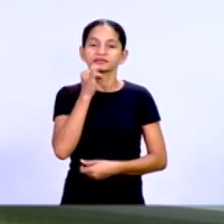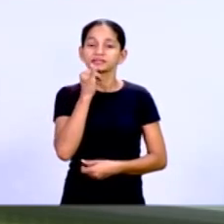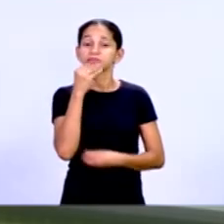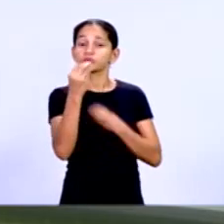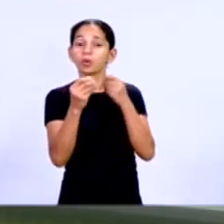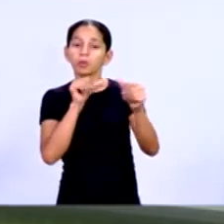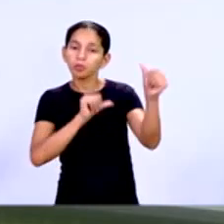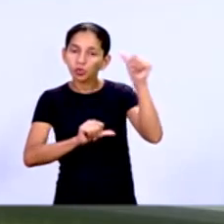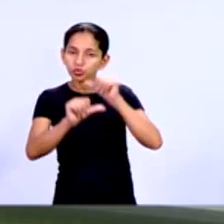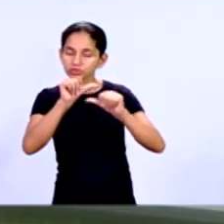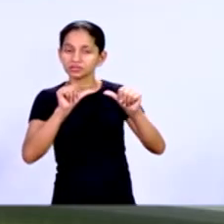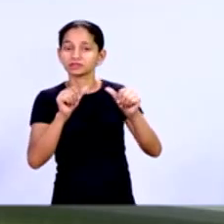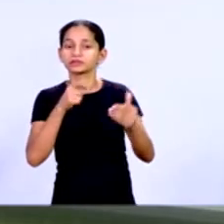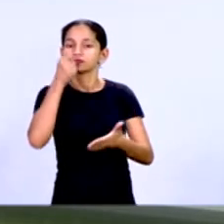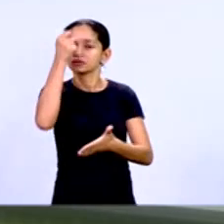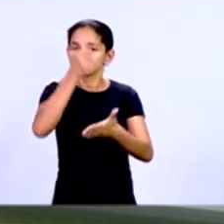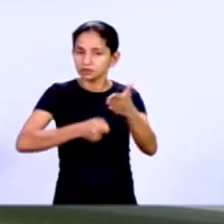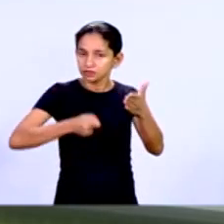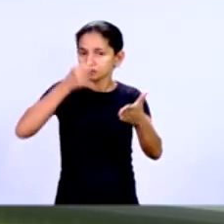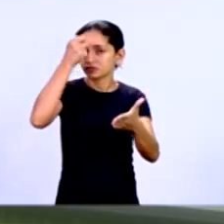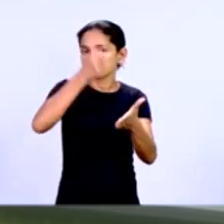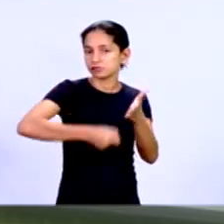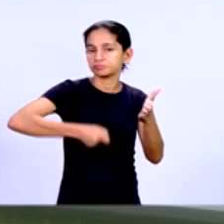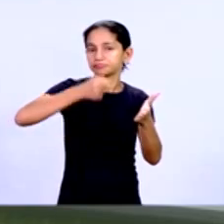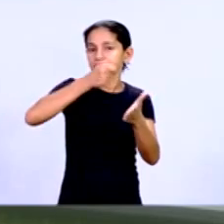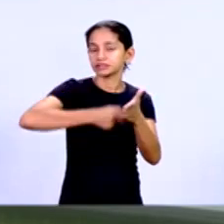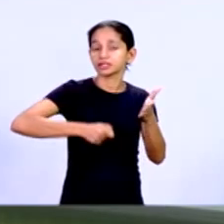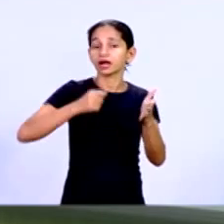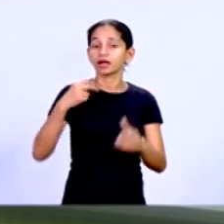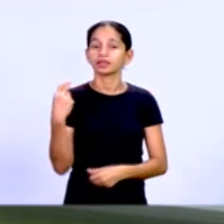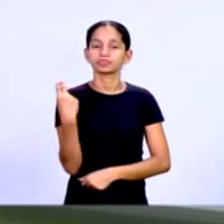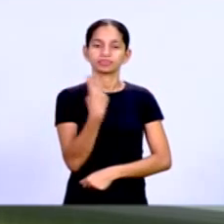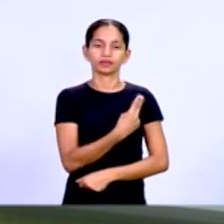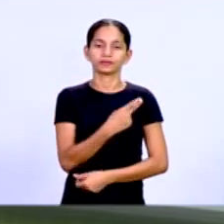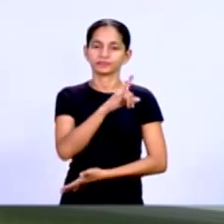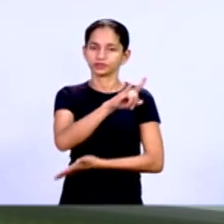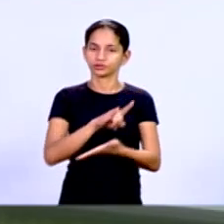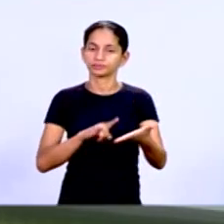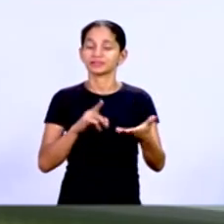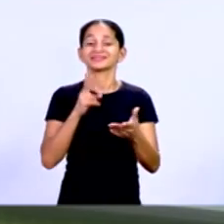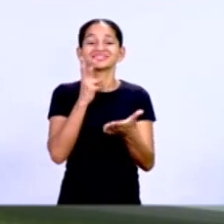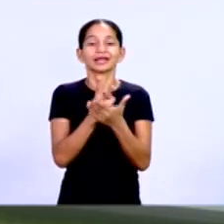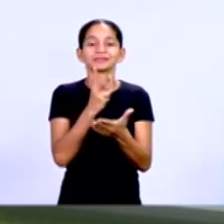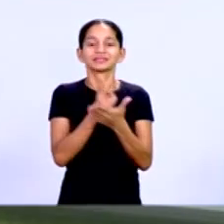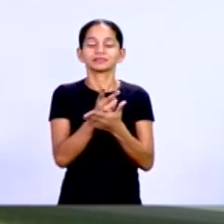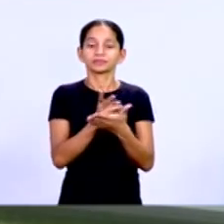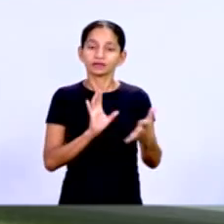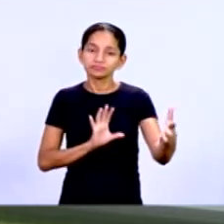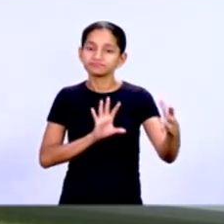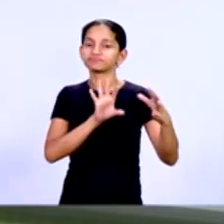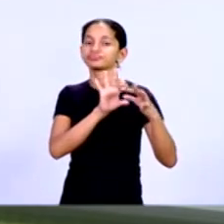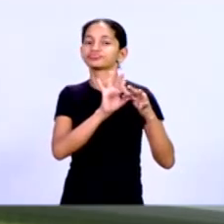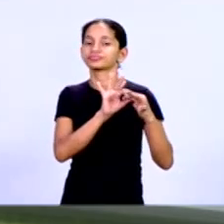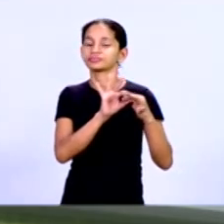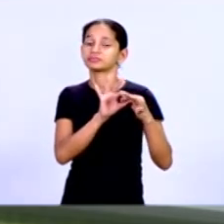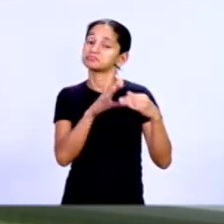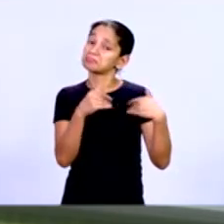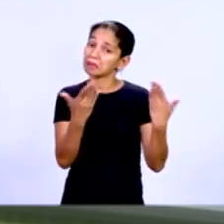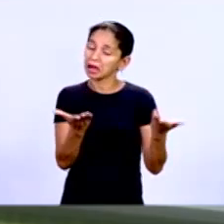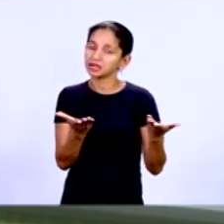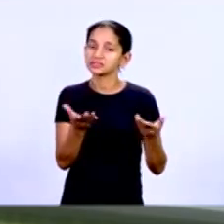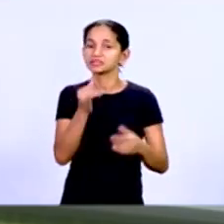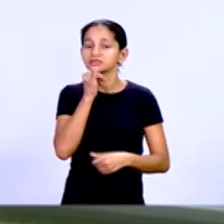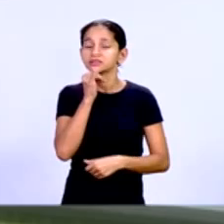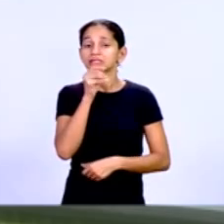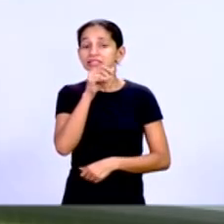alteração e obrigar que as ações elas passem a ser nominativas. Aí você pergunta para mim, então,